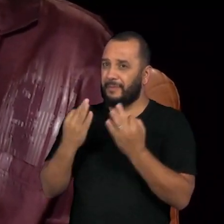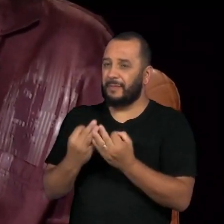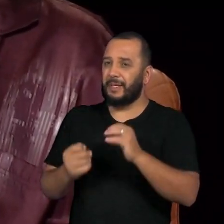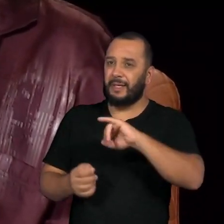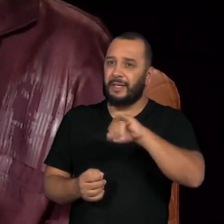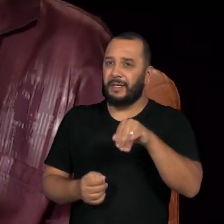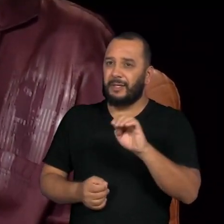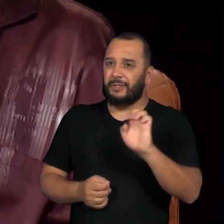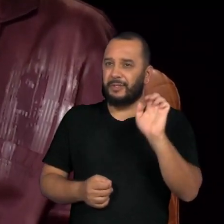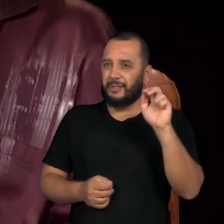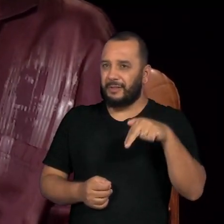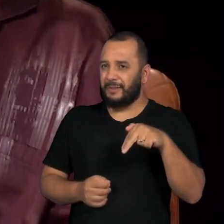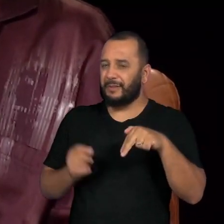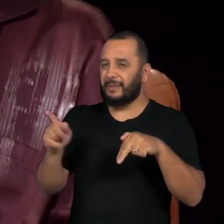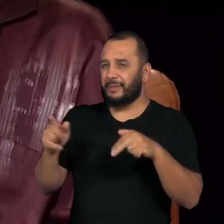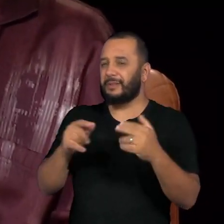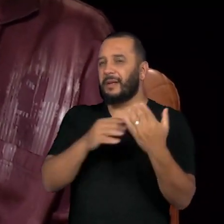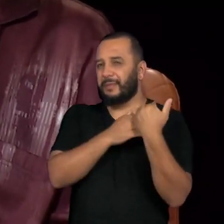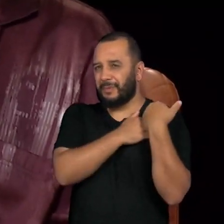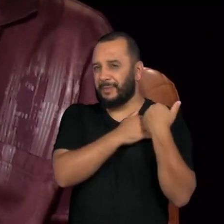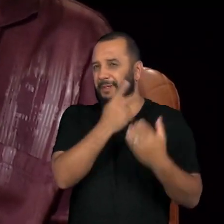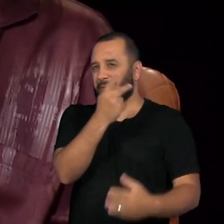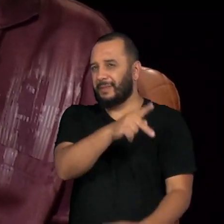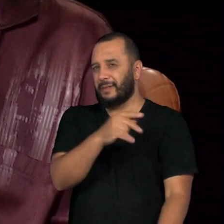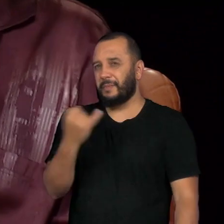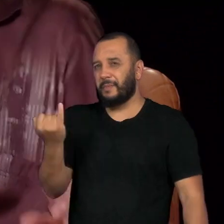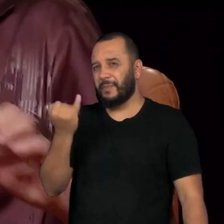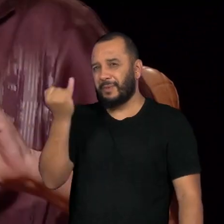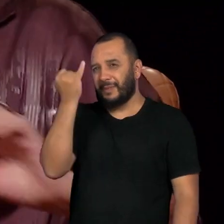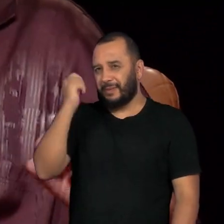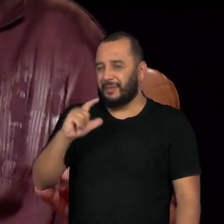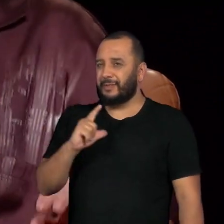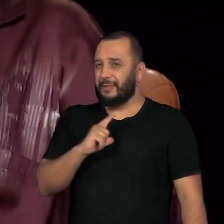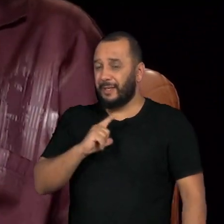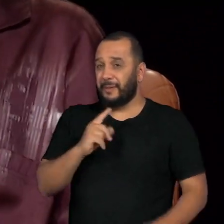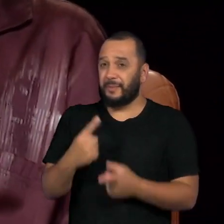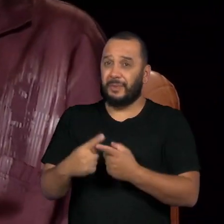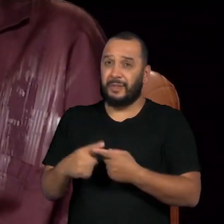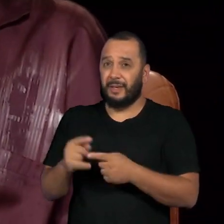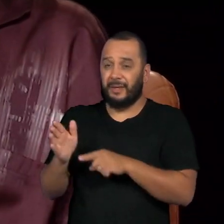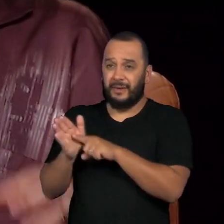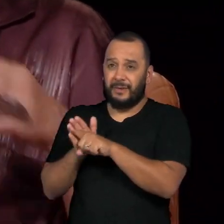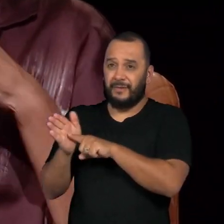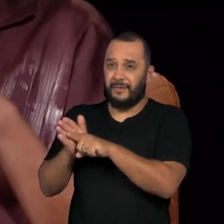um papel fundamental, porque eu só queria investigar